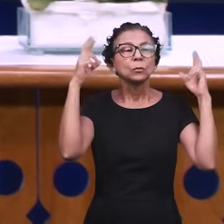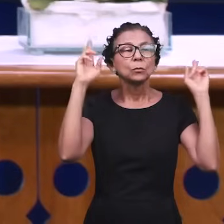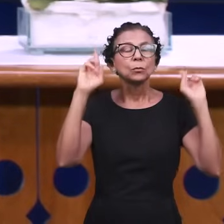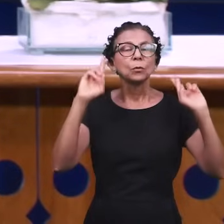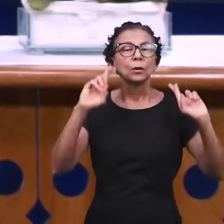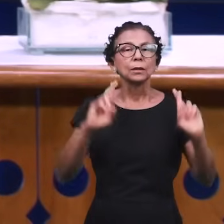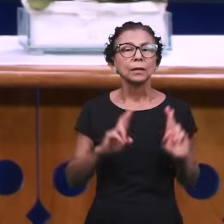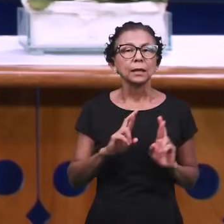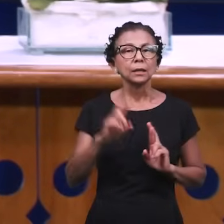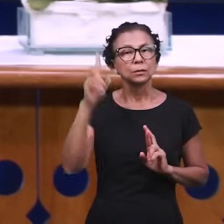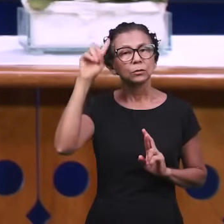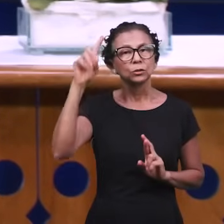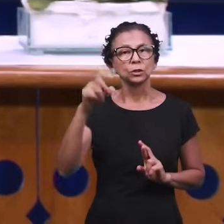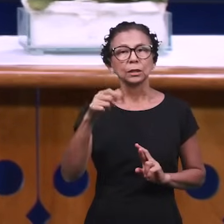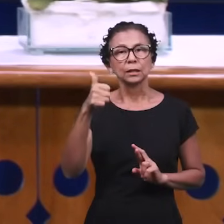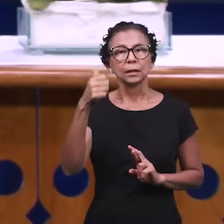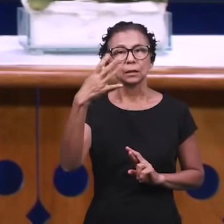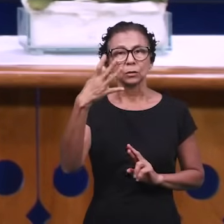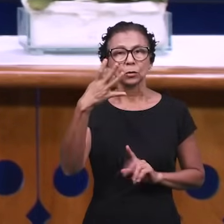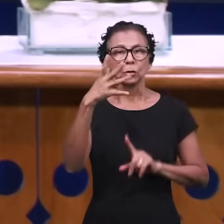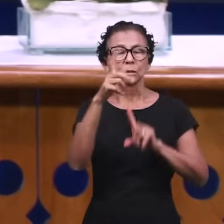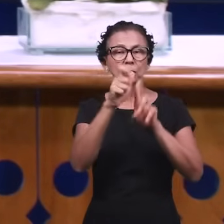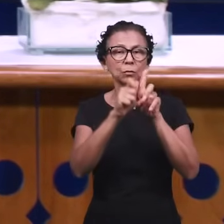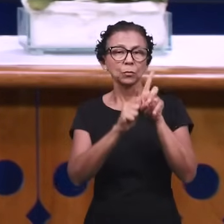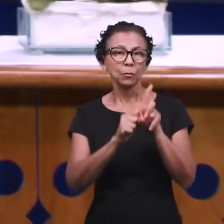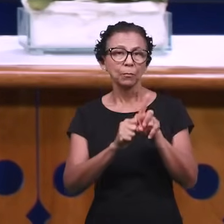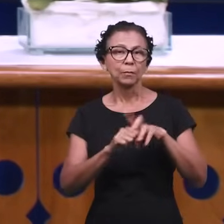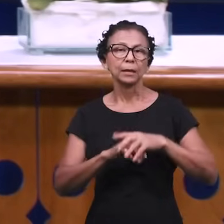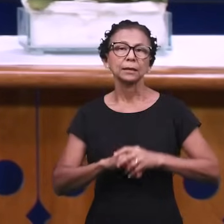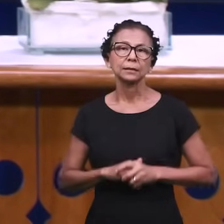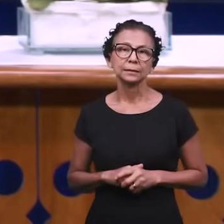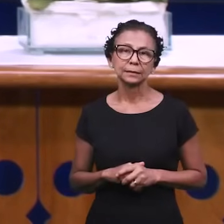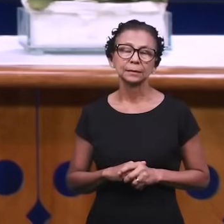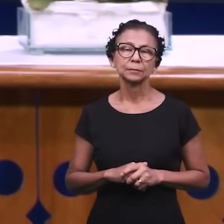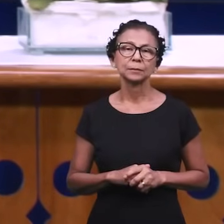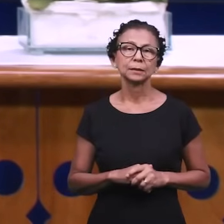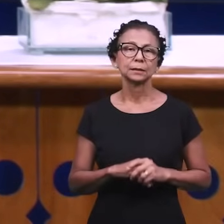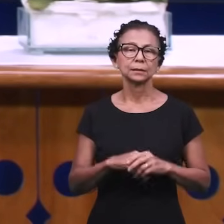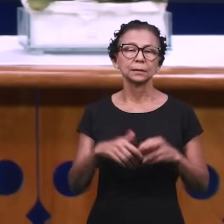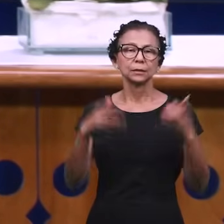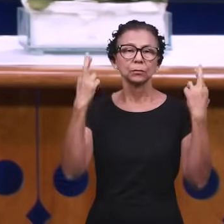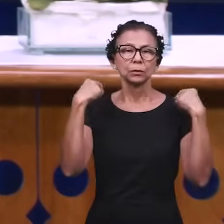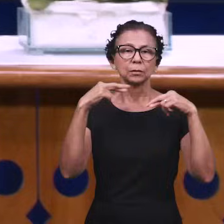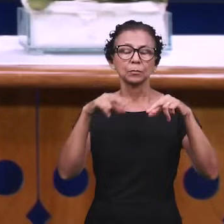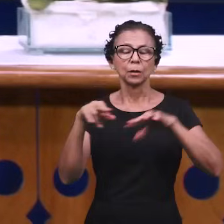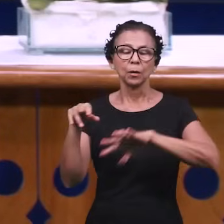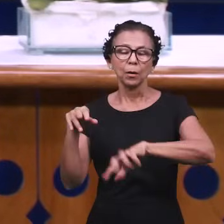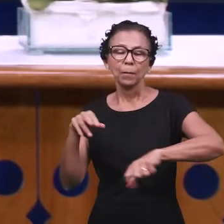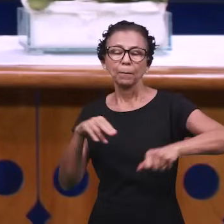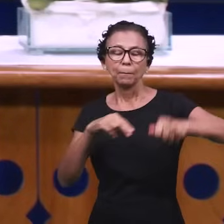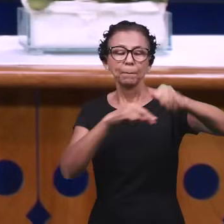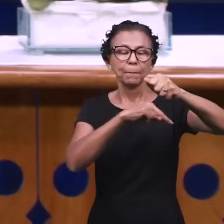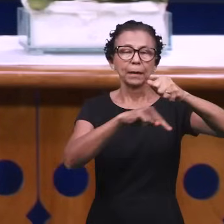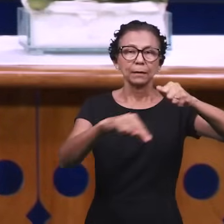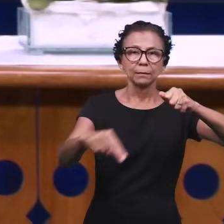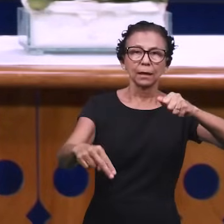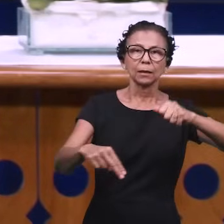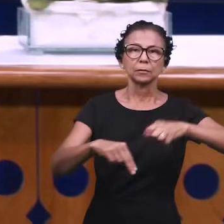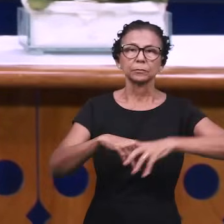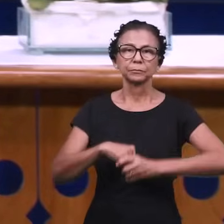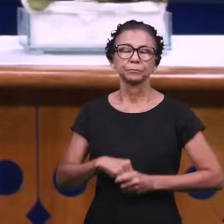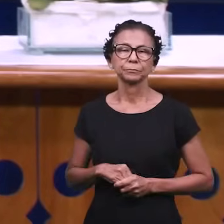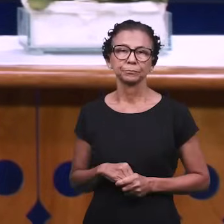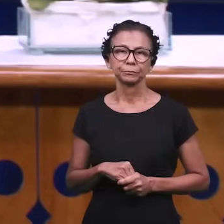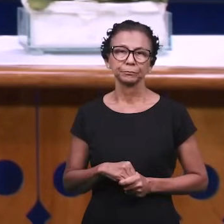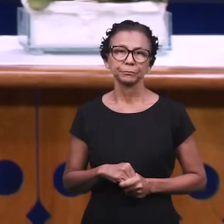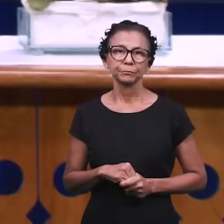Páscoa significa passar por cima, porque a morte iria entrar para matar todos os primogênitos do Egito, como aconteceu. Os primogênitos dos animais